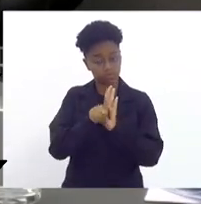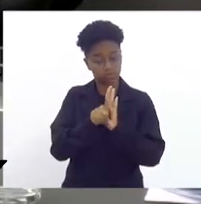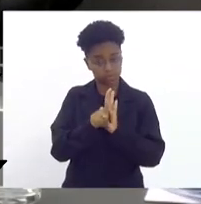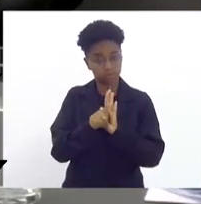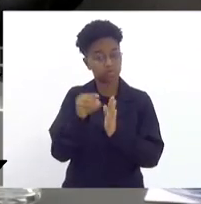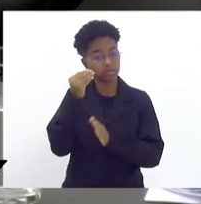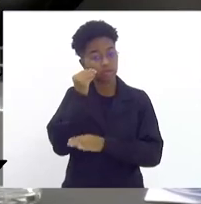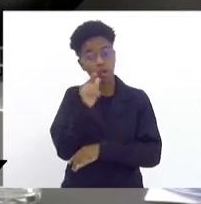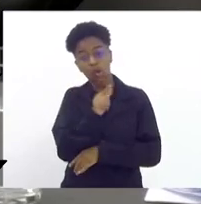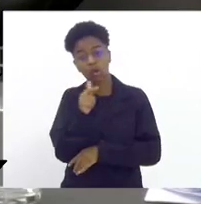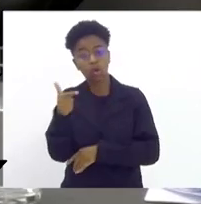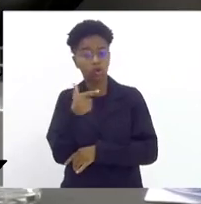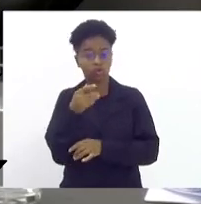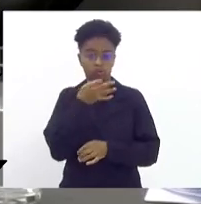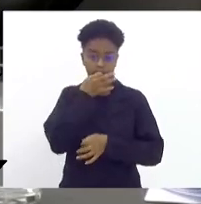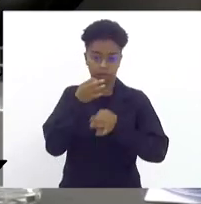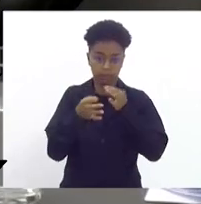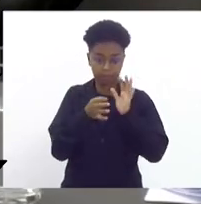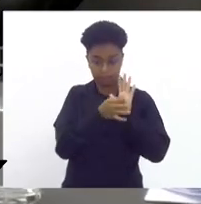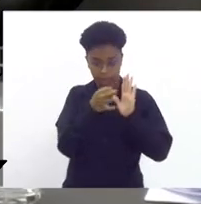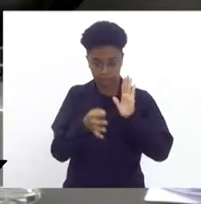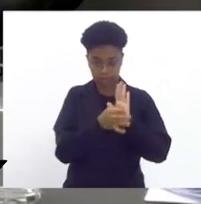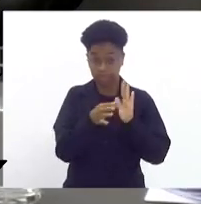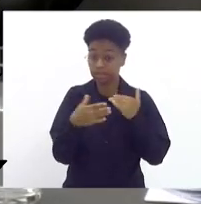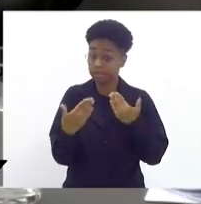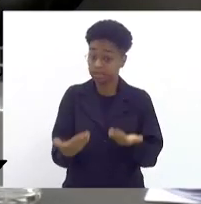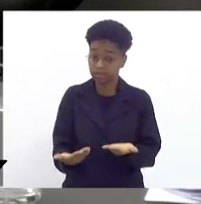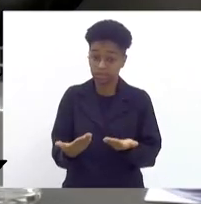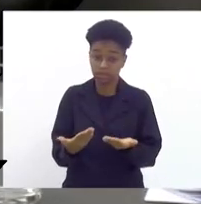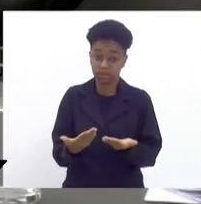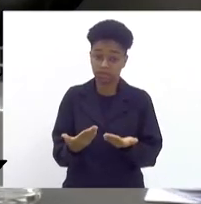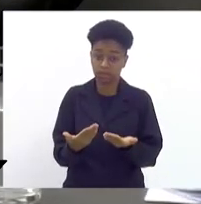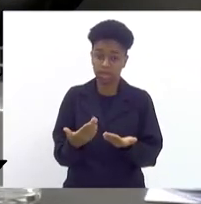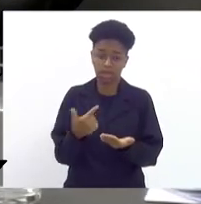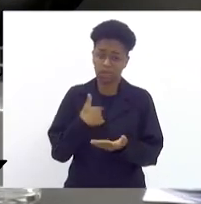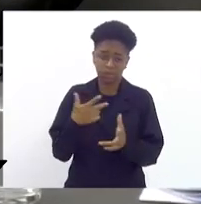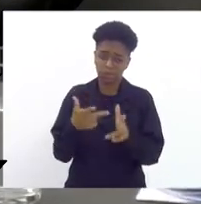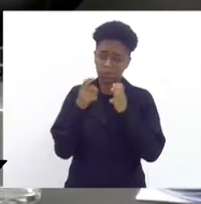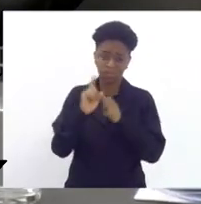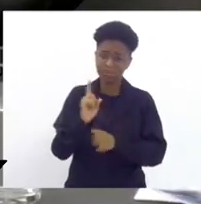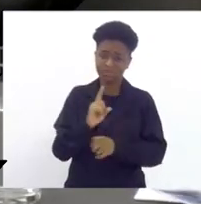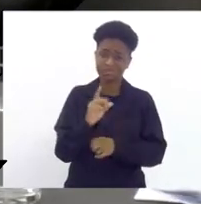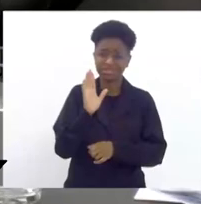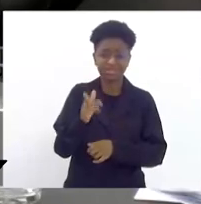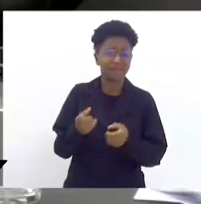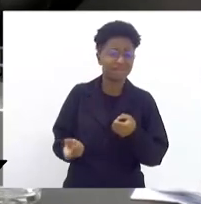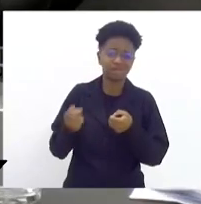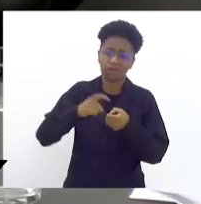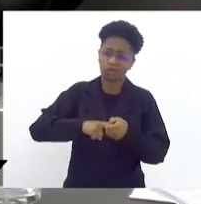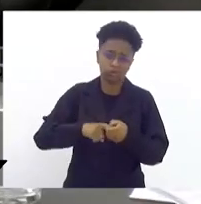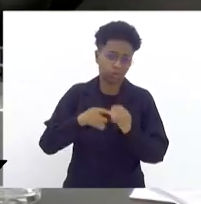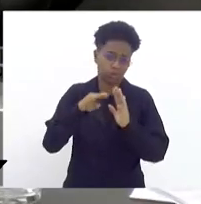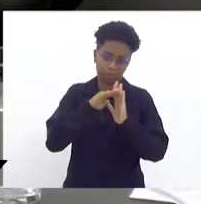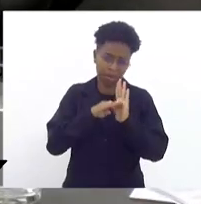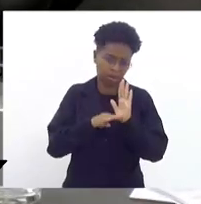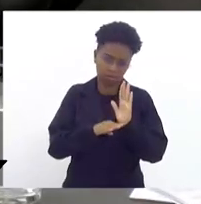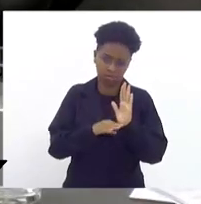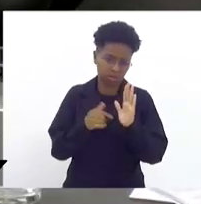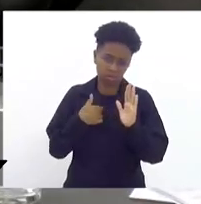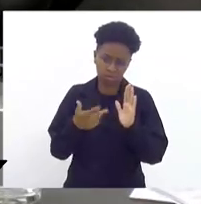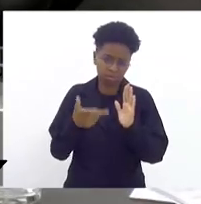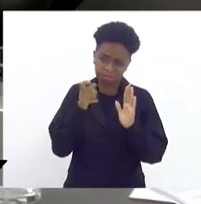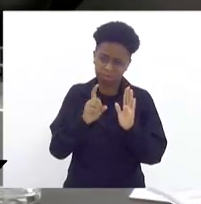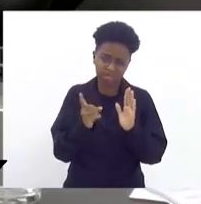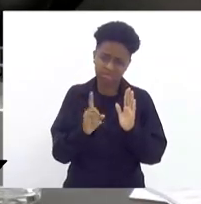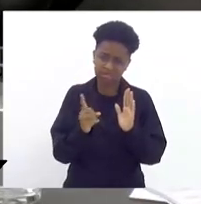um outro tipo de parecer. Então, assim, nem me ative que esse projeto já estava voltando e estava na extraordinária.